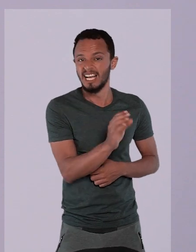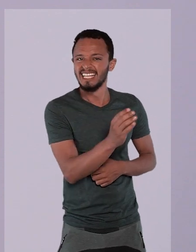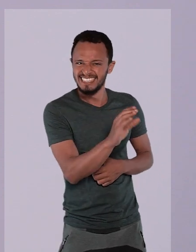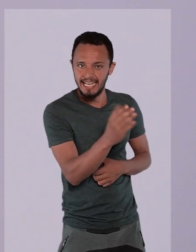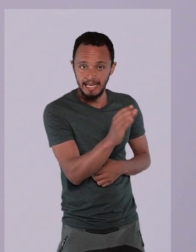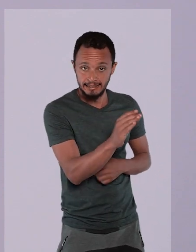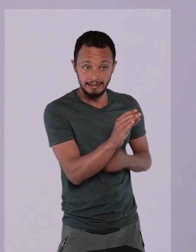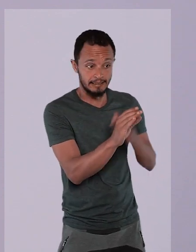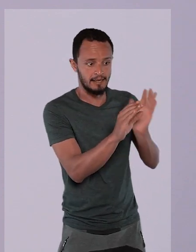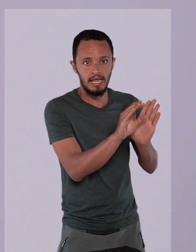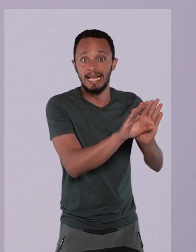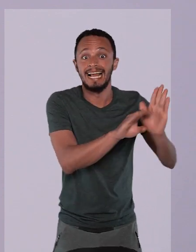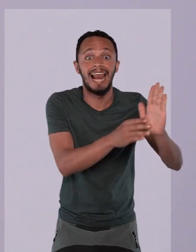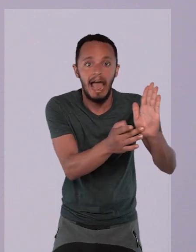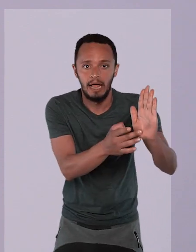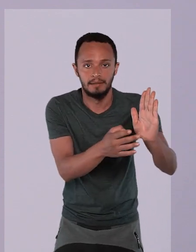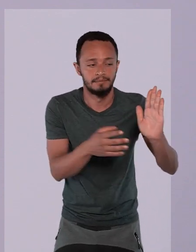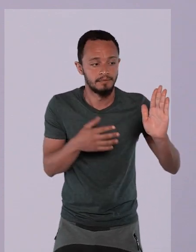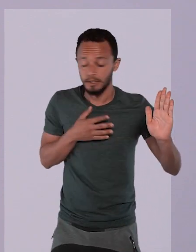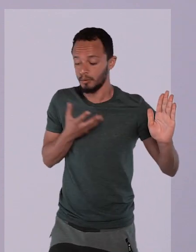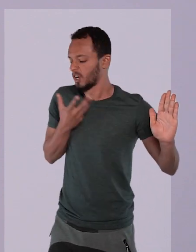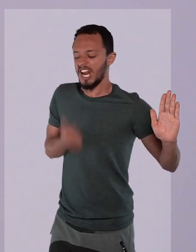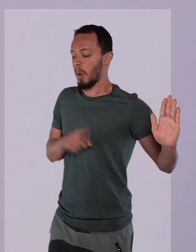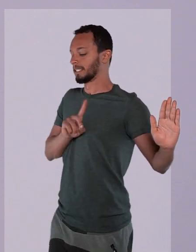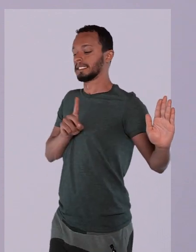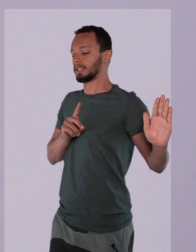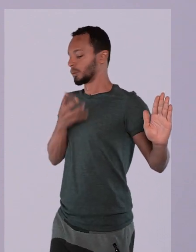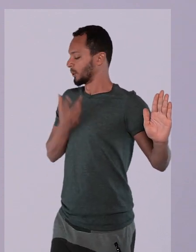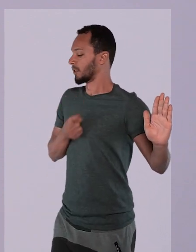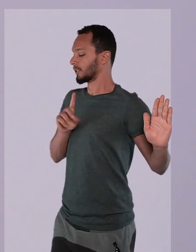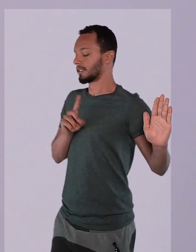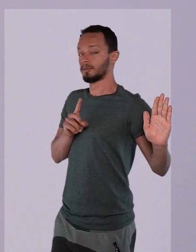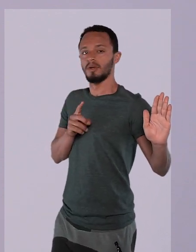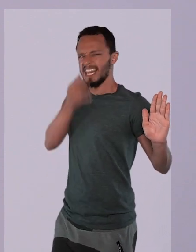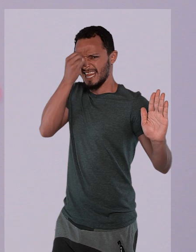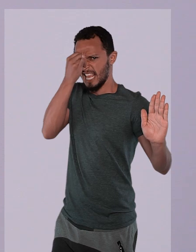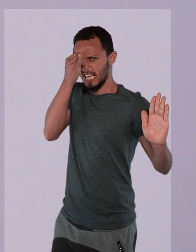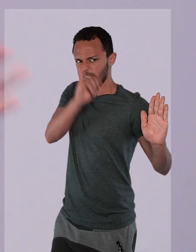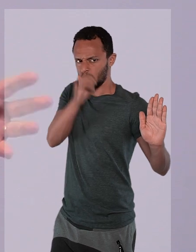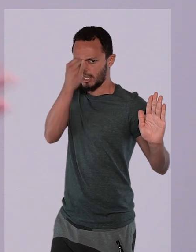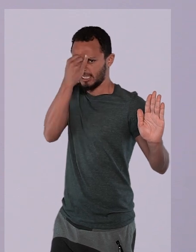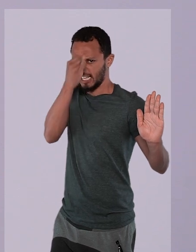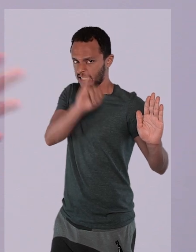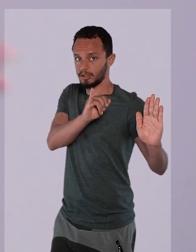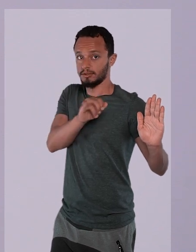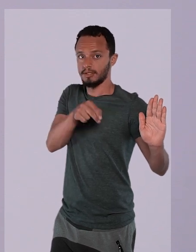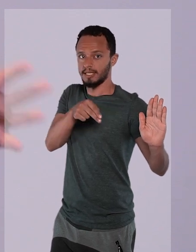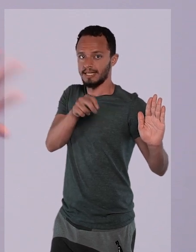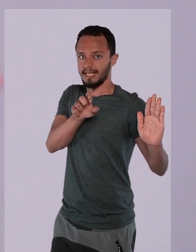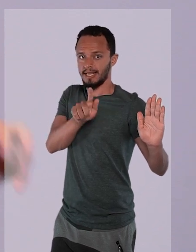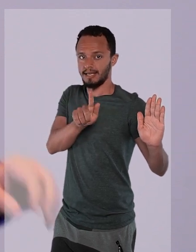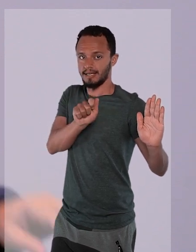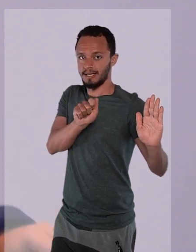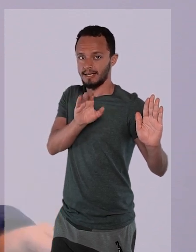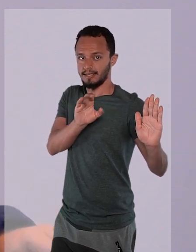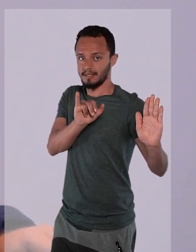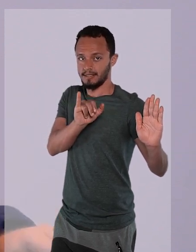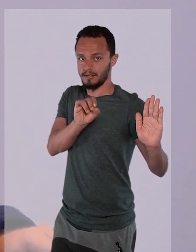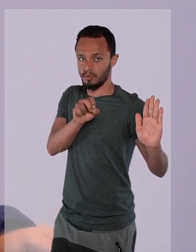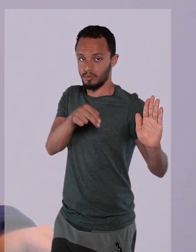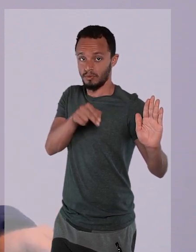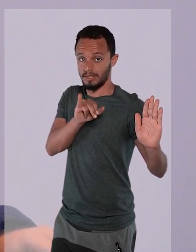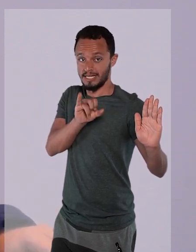e recebeu uma pressão negativa, vamos chamar de pressão negativa, mas o nome tem outros nomes, né, mais